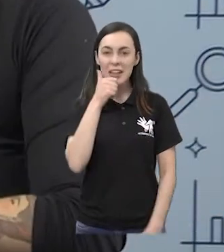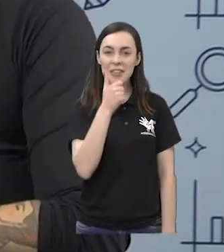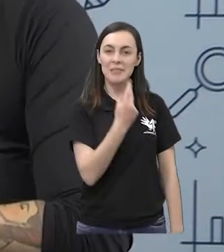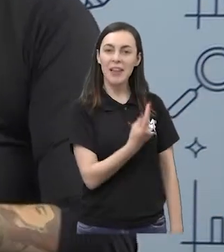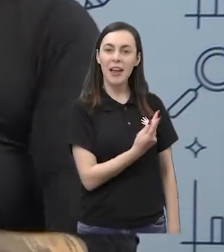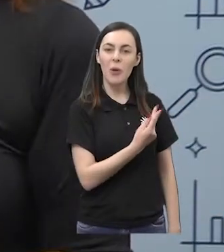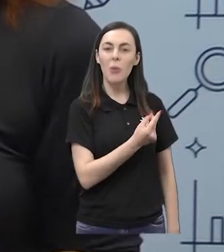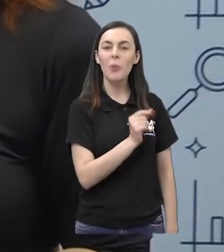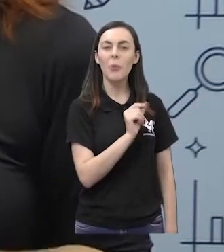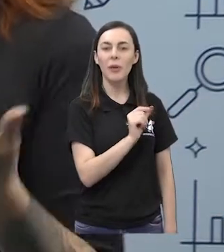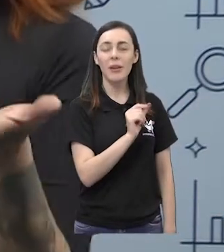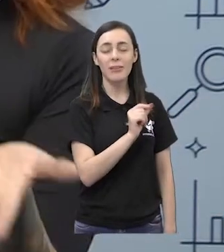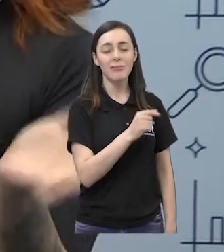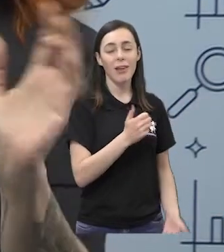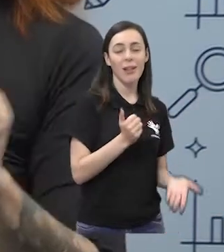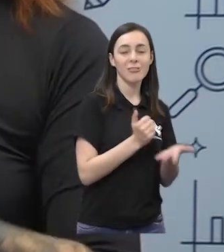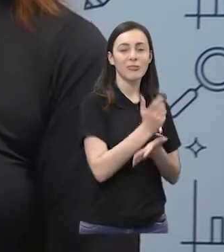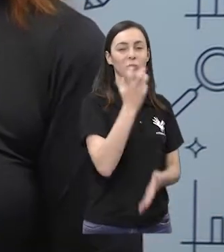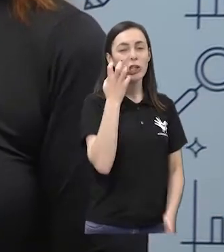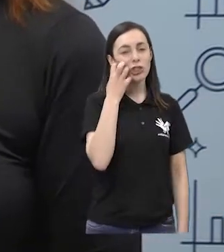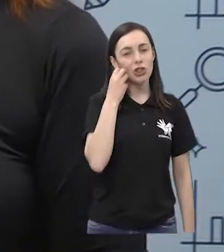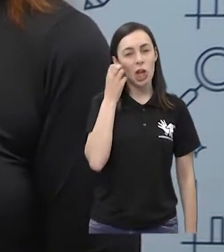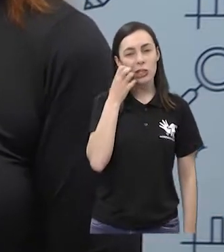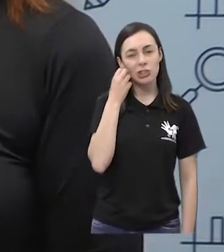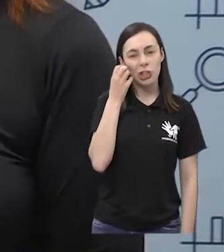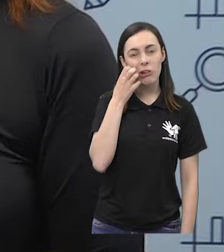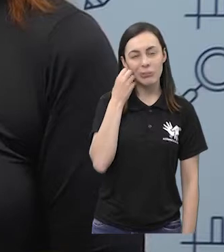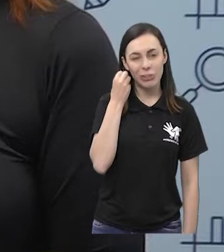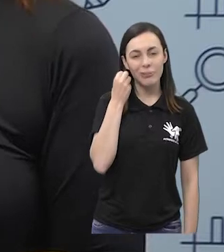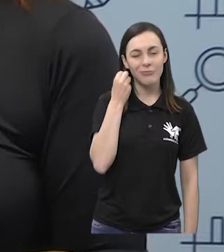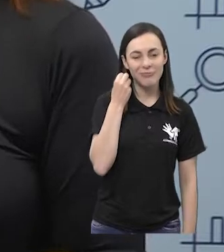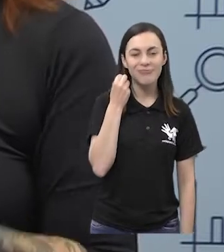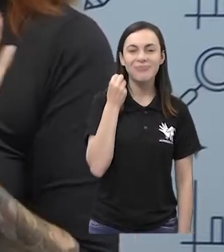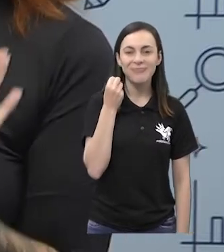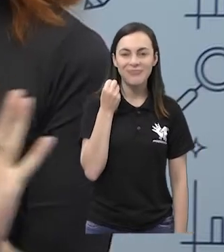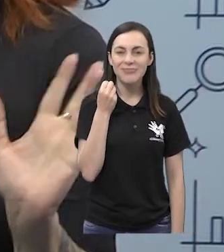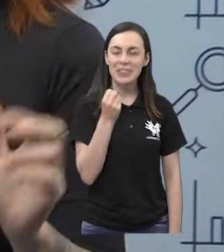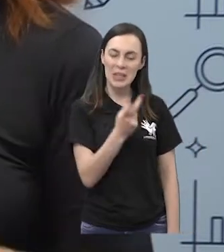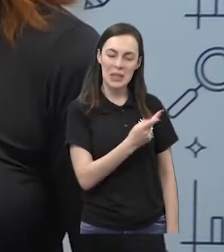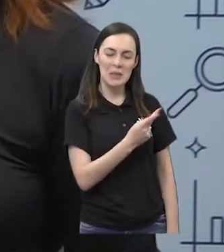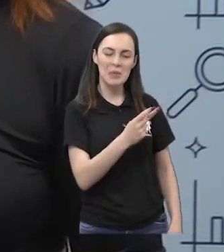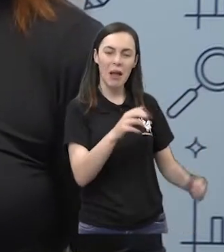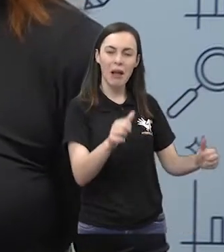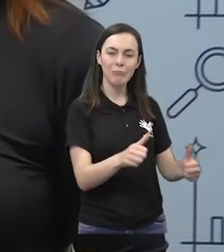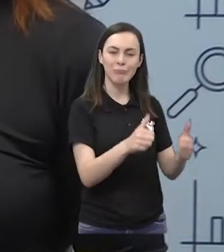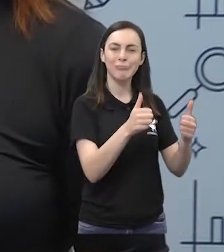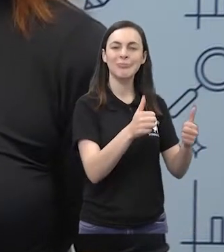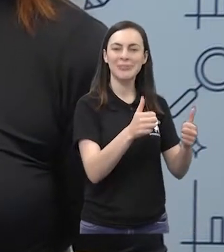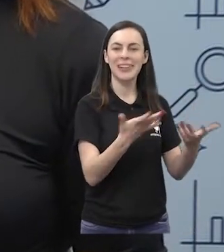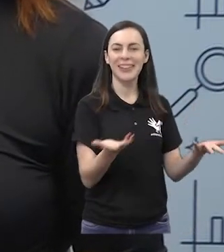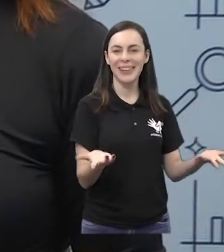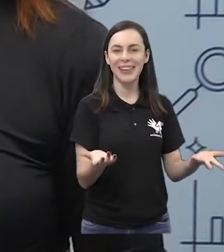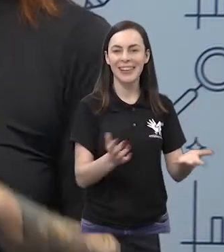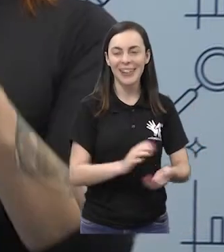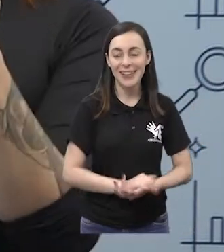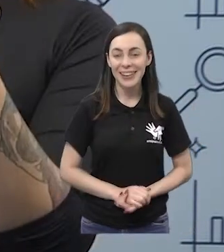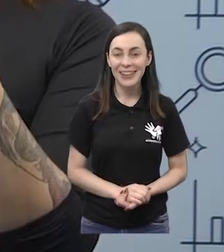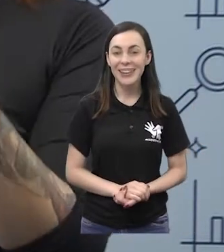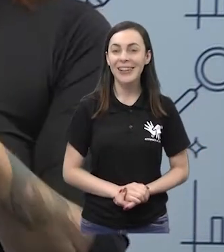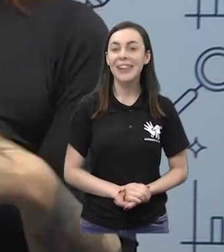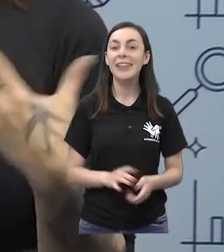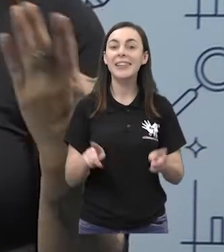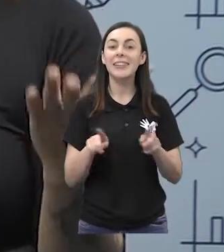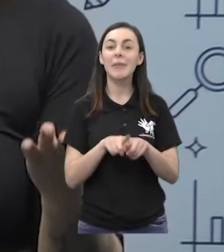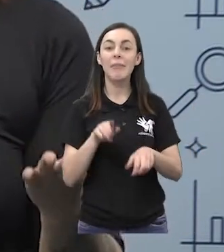meninas nesse caso Foram comprar o chiclete ainda se deram super bem no final não é